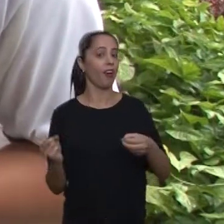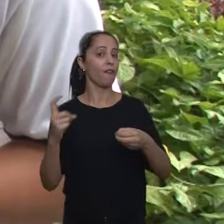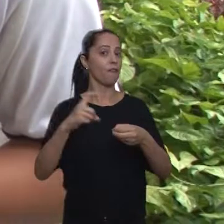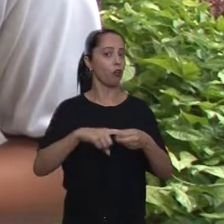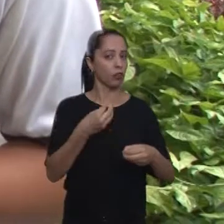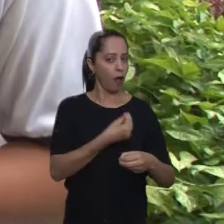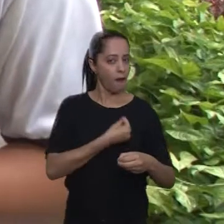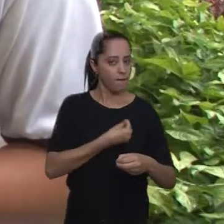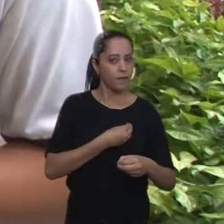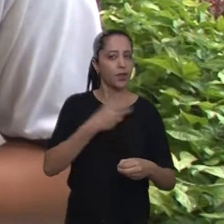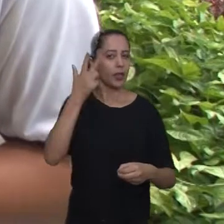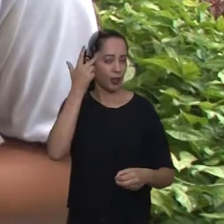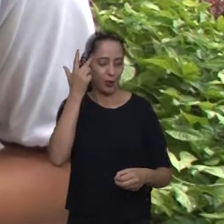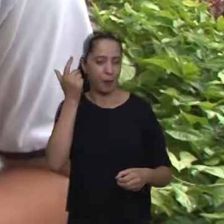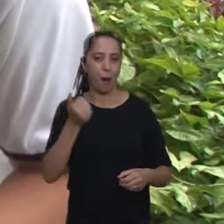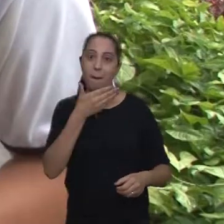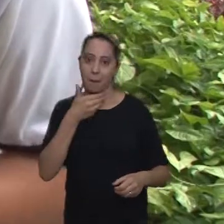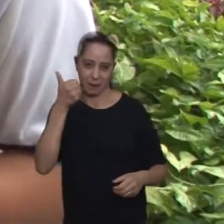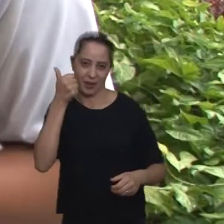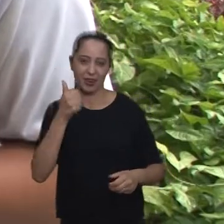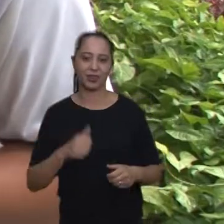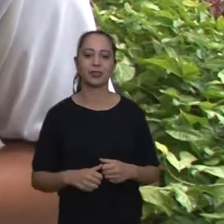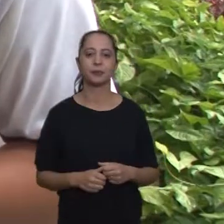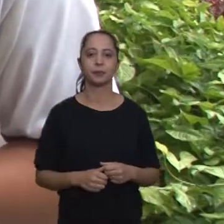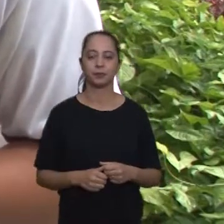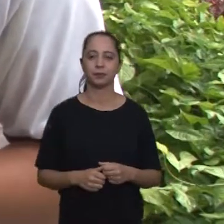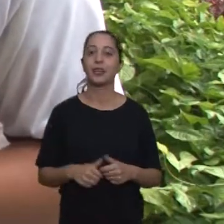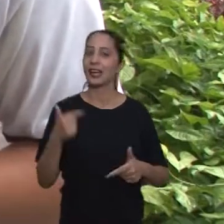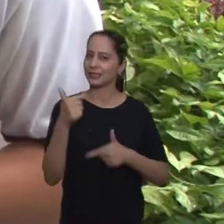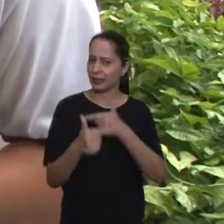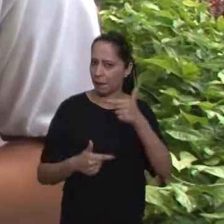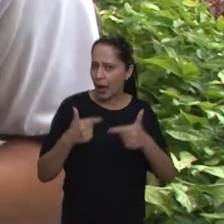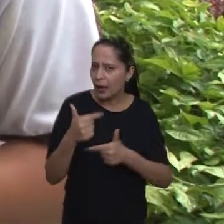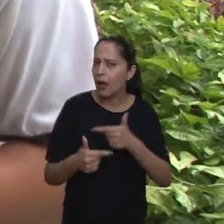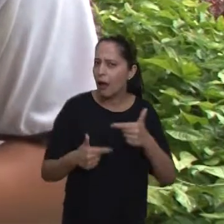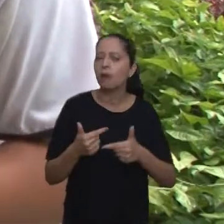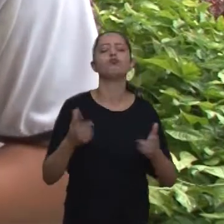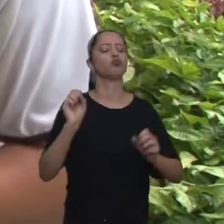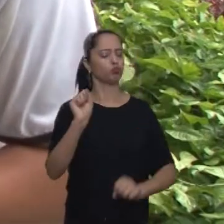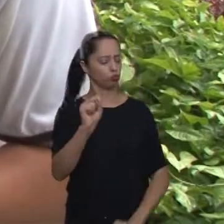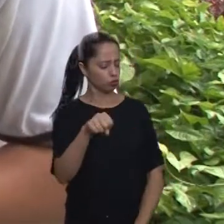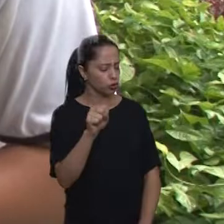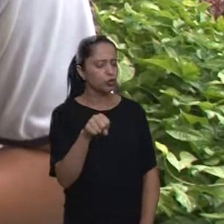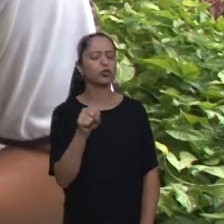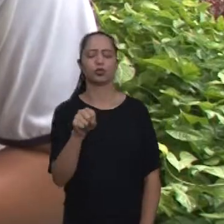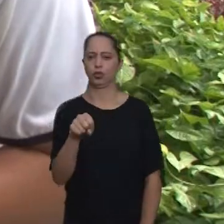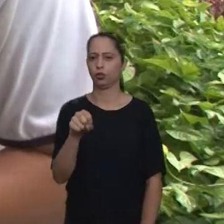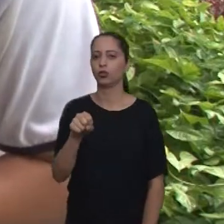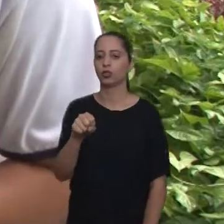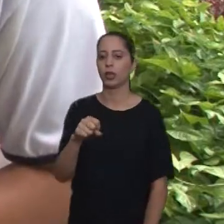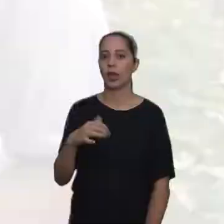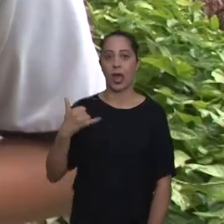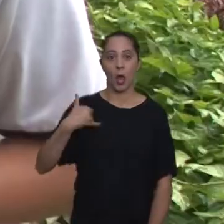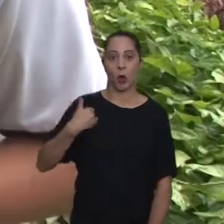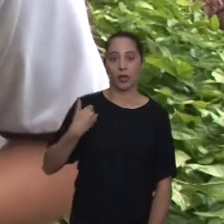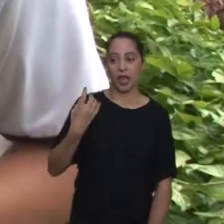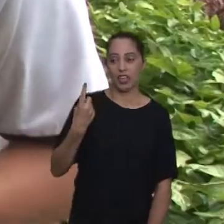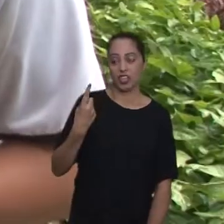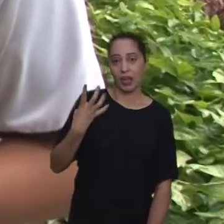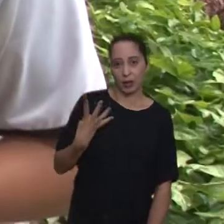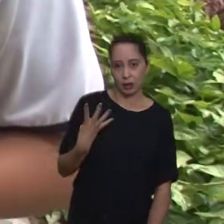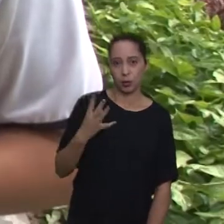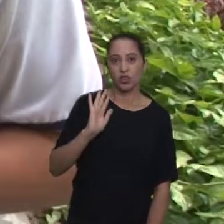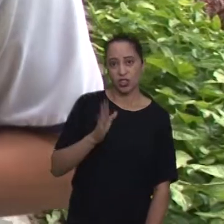e vai dar para retomar melhor, né? Trabalhar bastante, volta aos estudos. Sim. Que eu vou